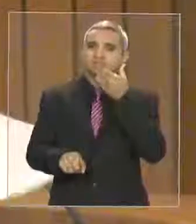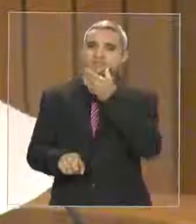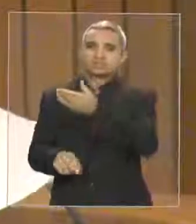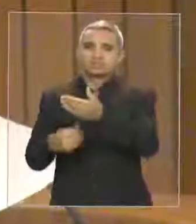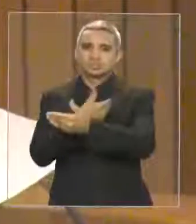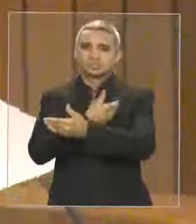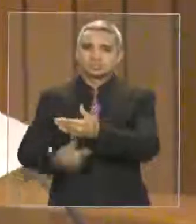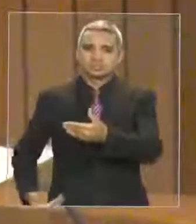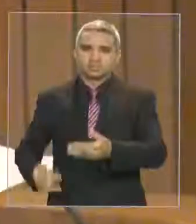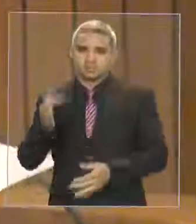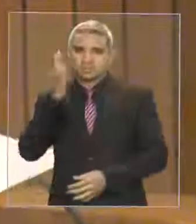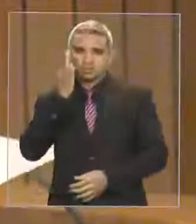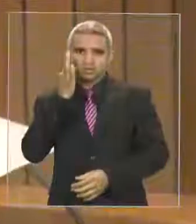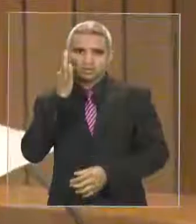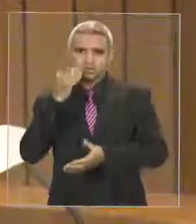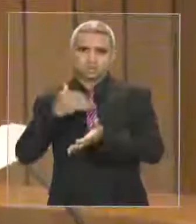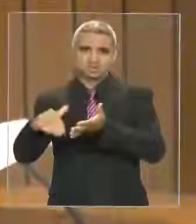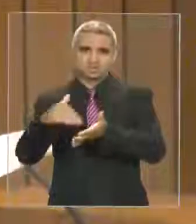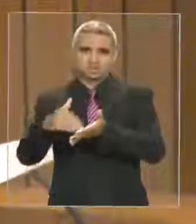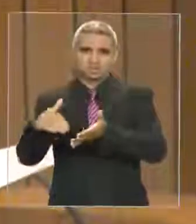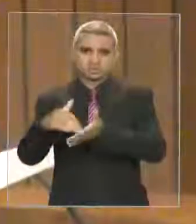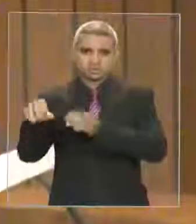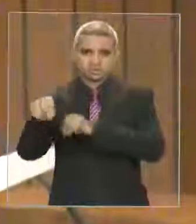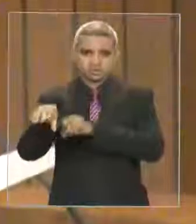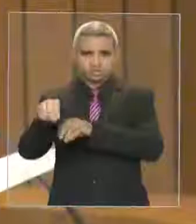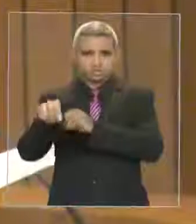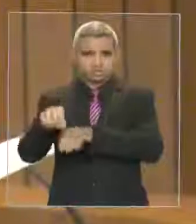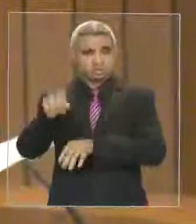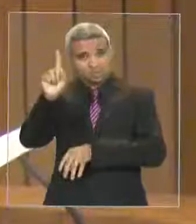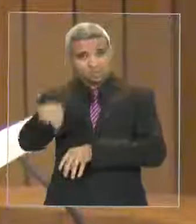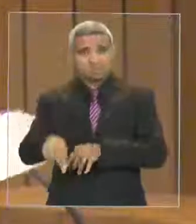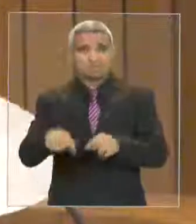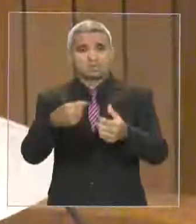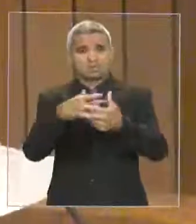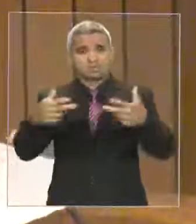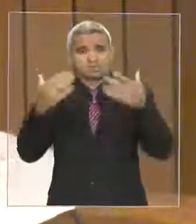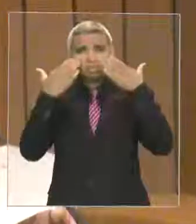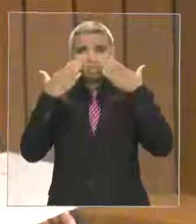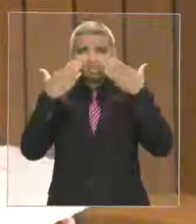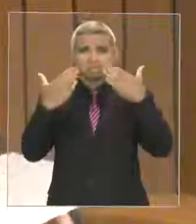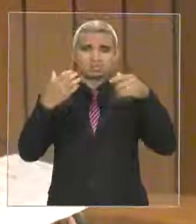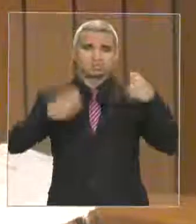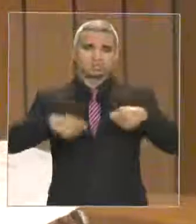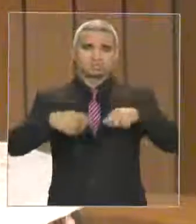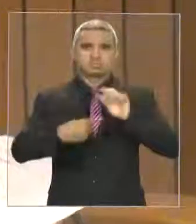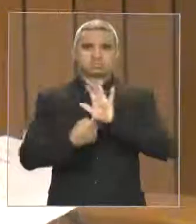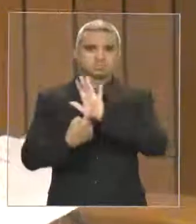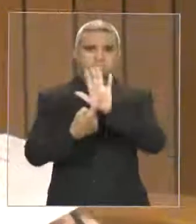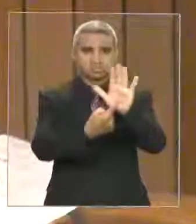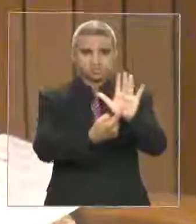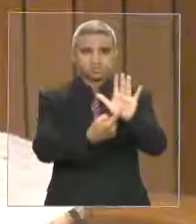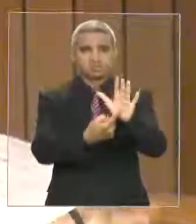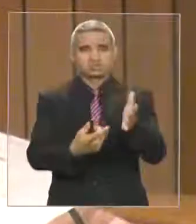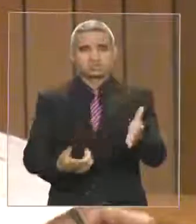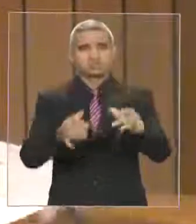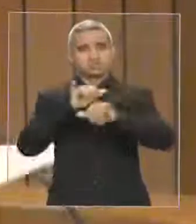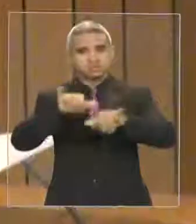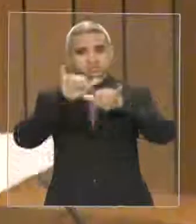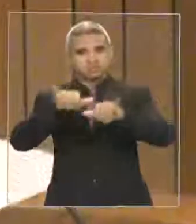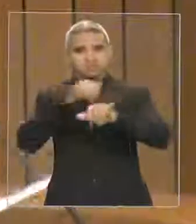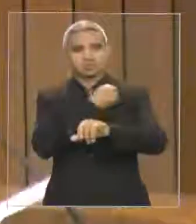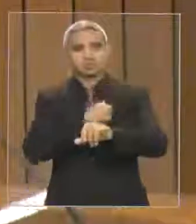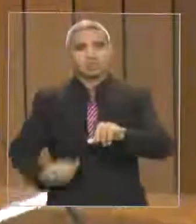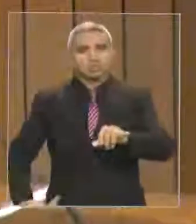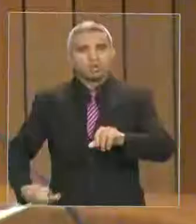Educação, que é algo notório, algo público, é algo que está sendo evidenciado através da propaganda oficial do